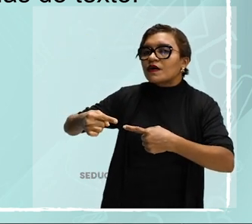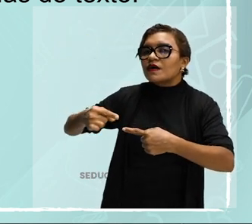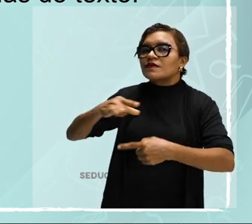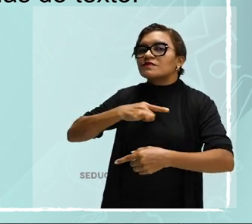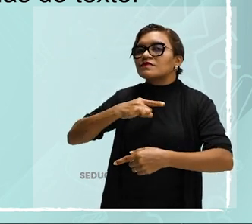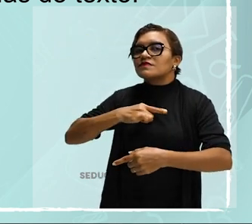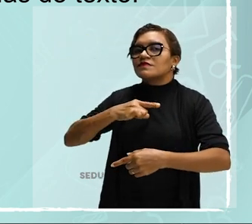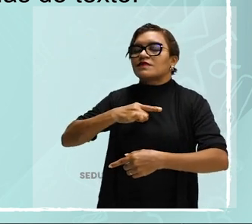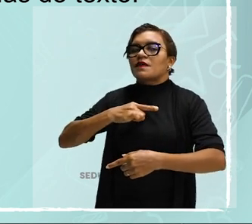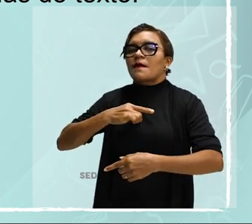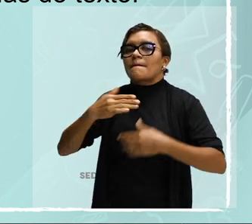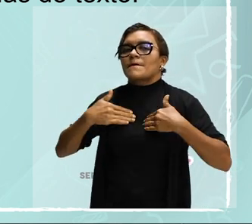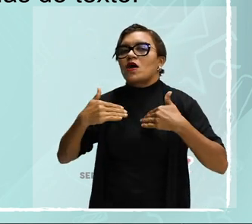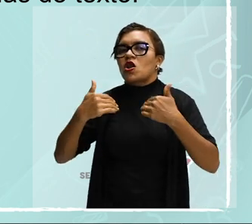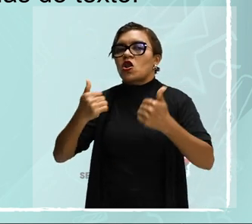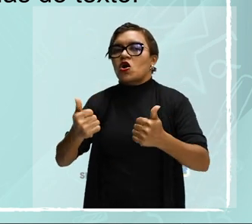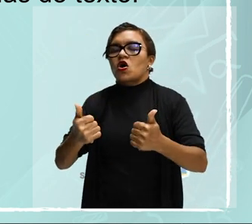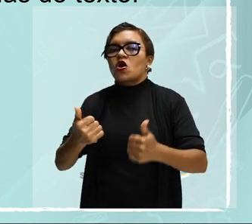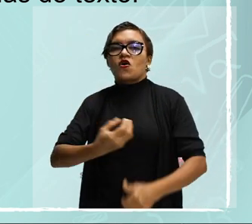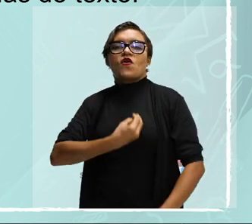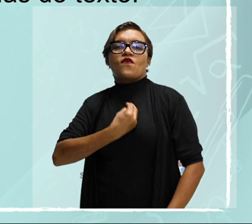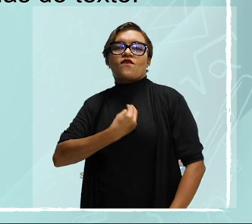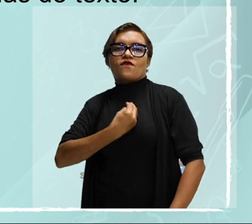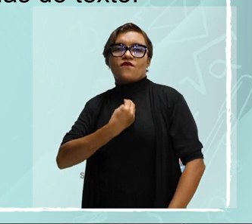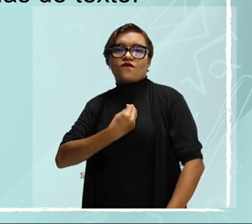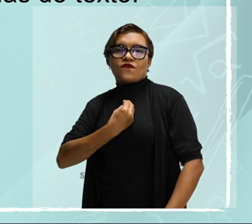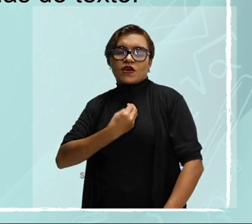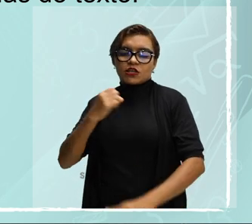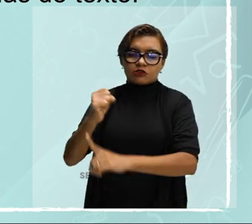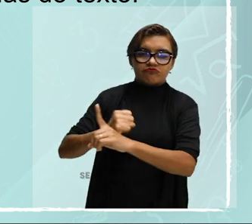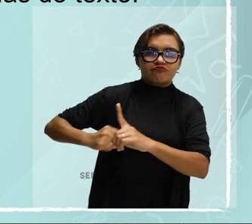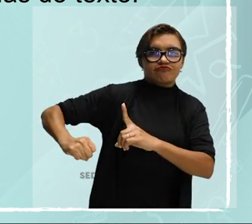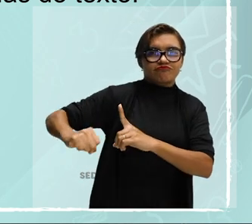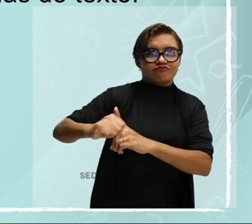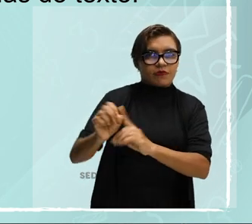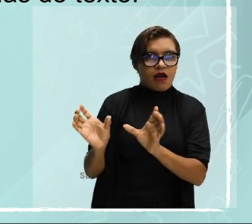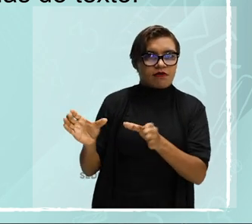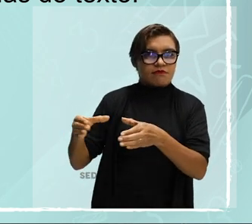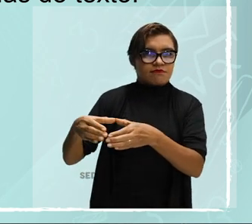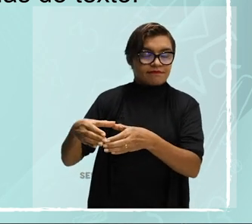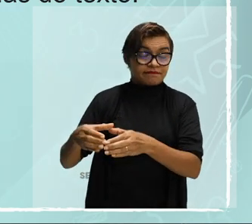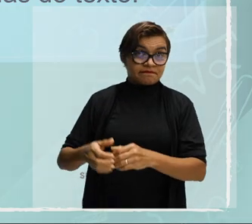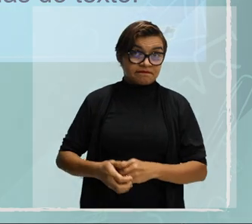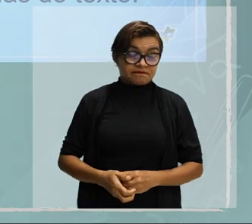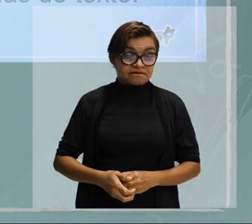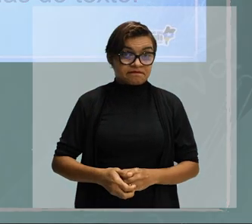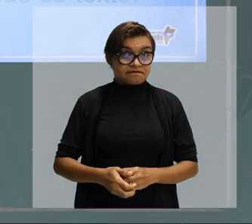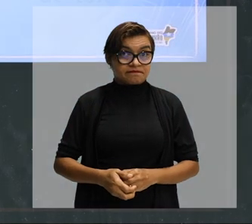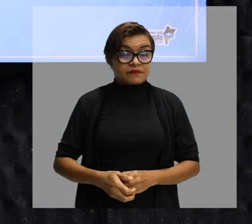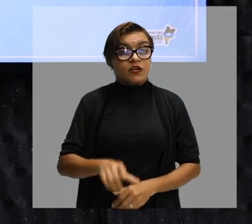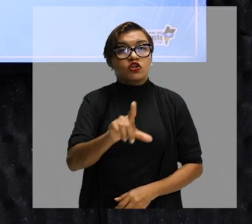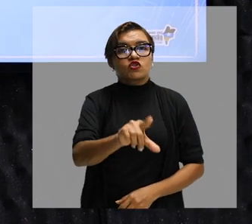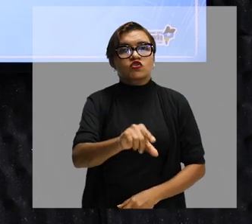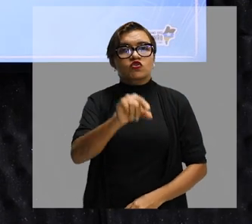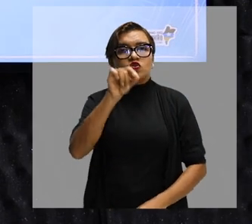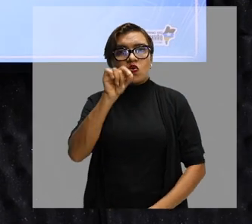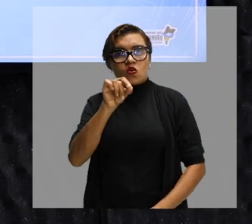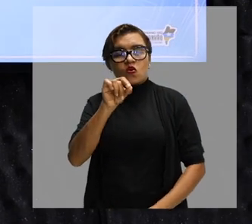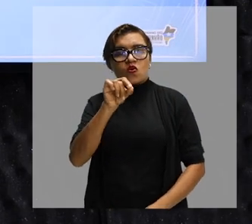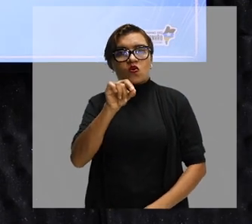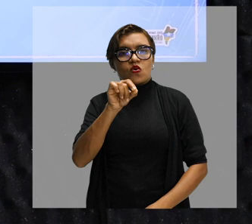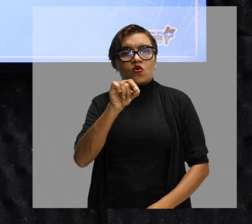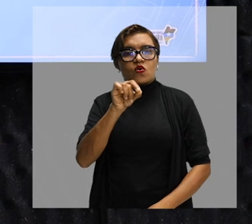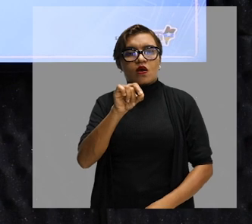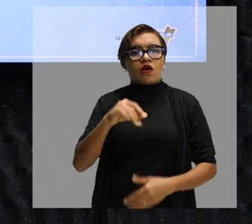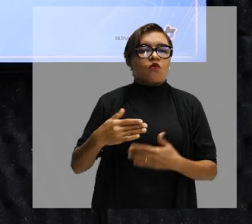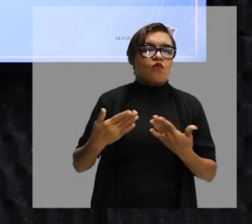proporcionar a melhor forma de se viver em sociedade, a esta cidadania, a este cidadão. Assinale a alternativa que completa